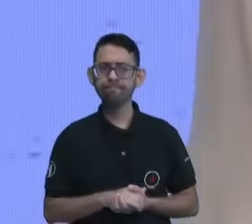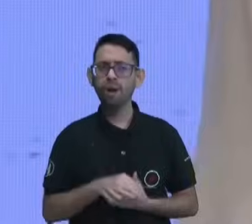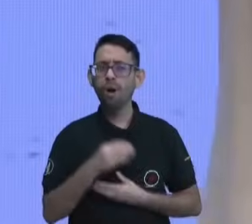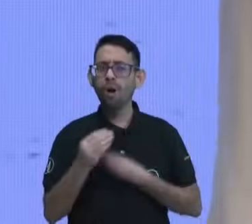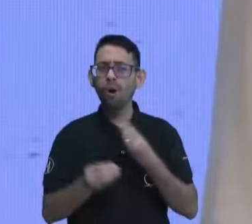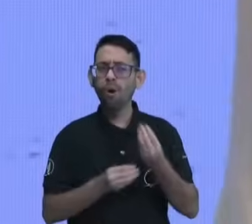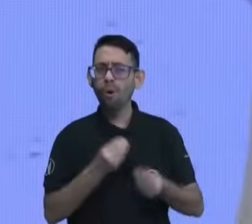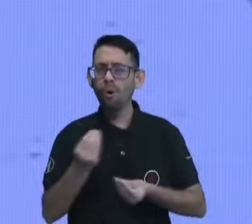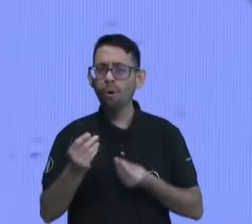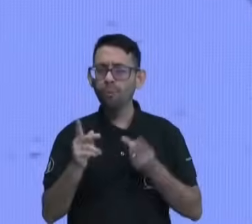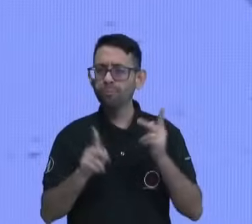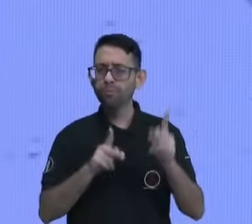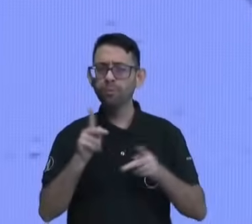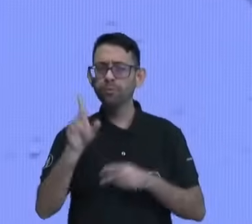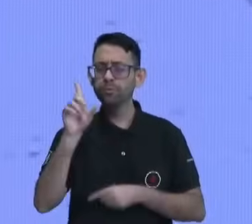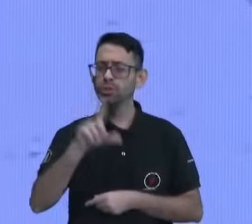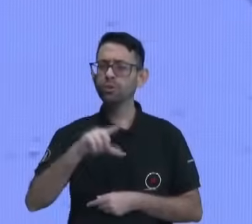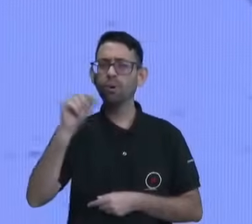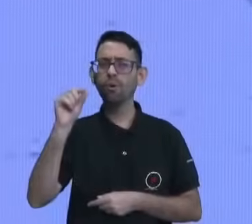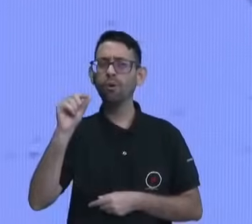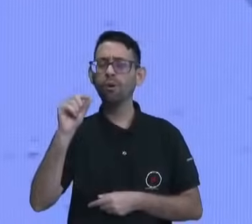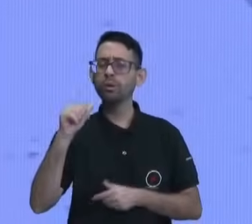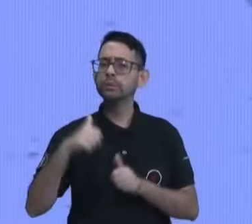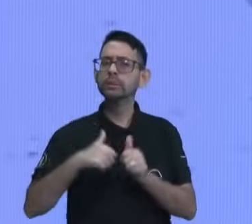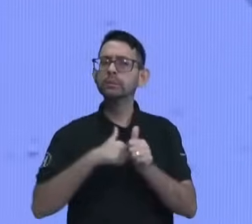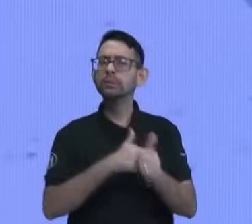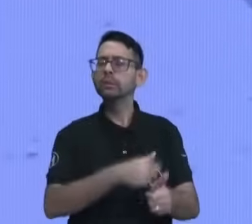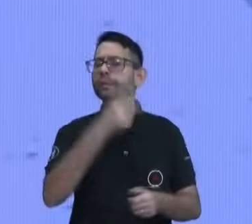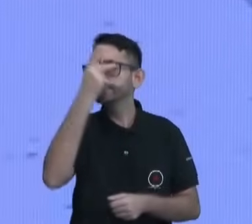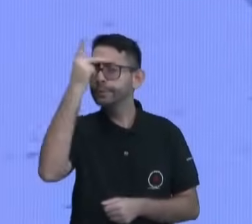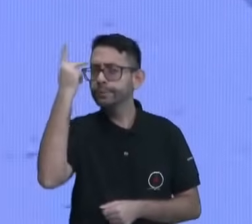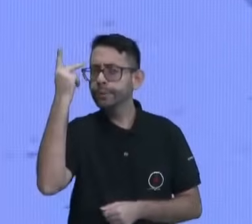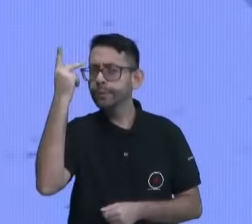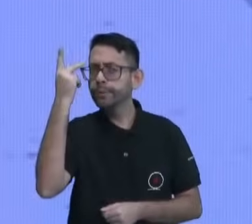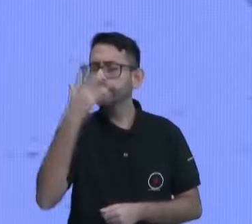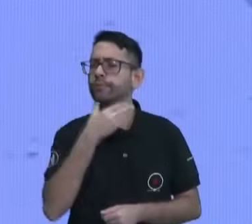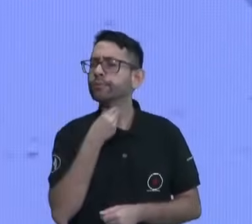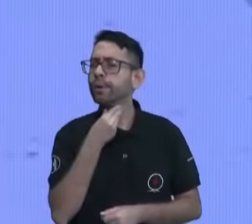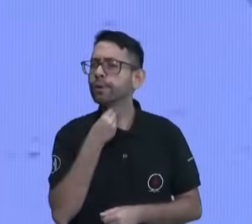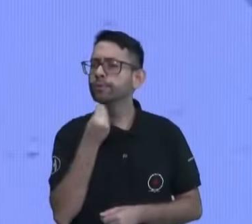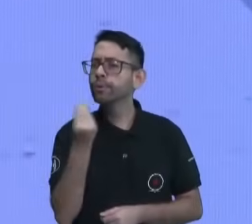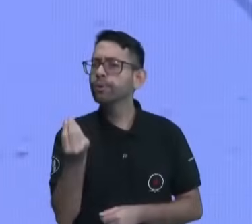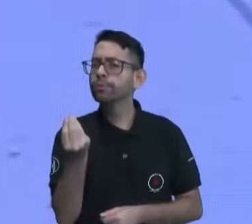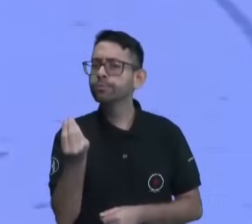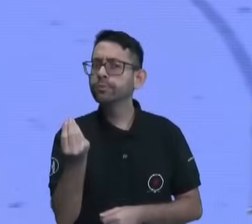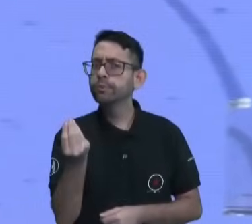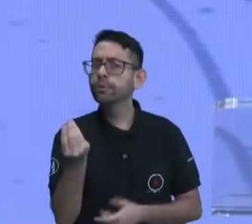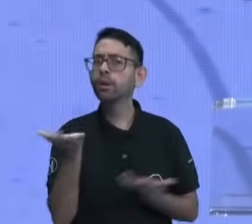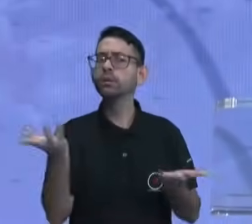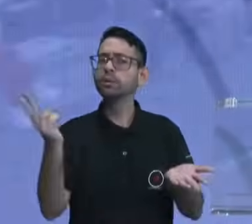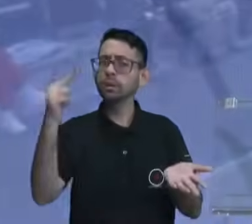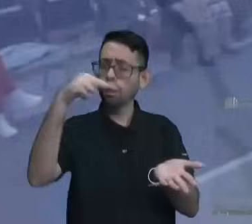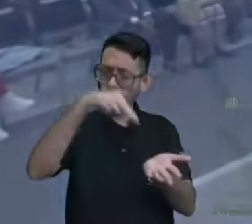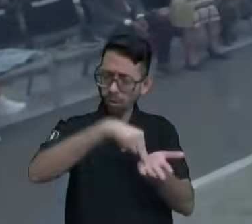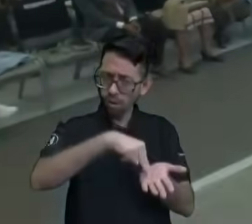prefere seguir gente que chegou agora que não tem